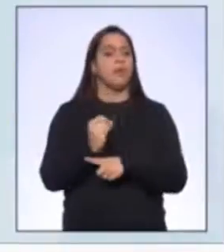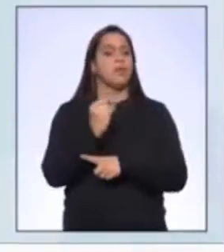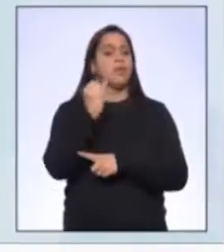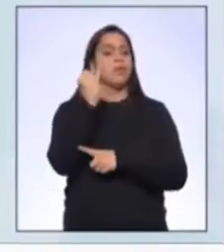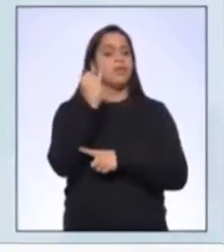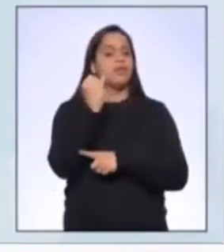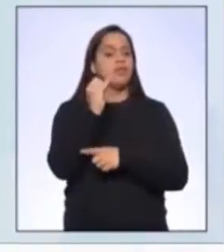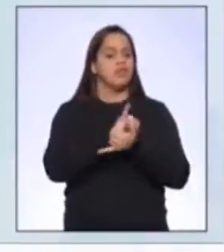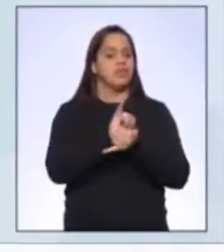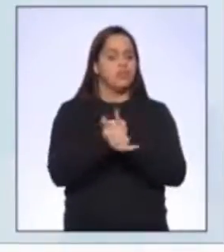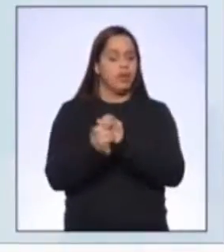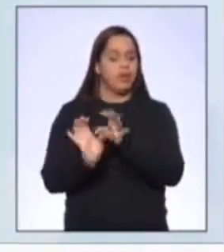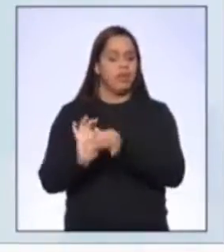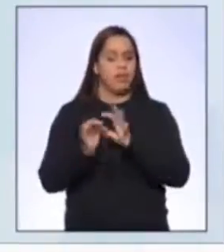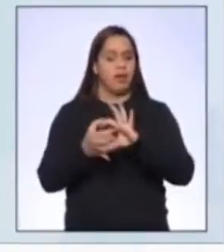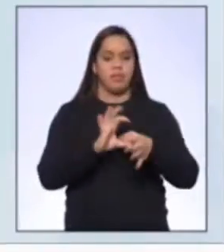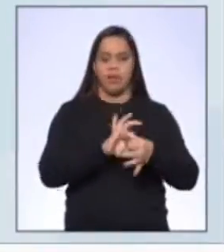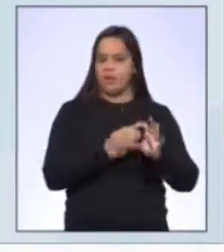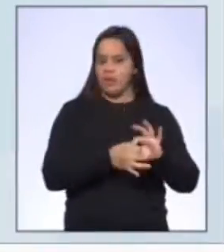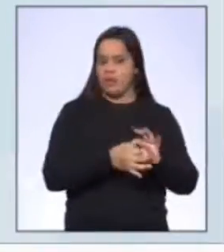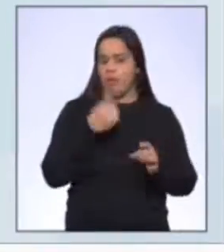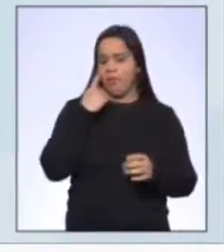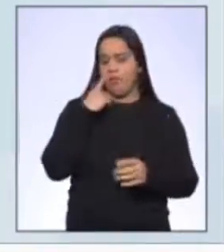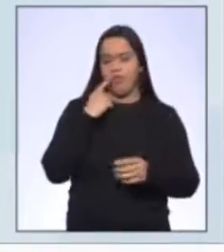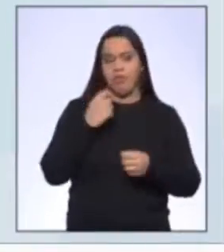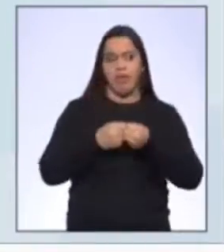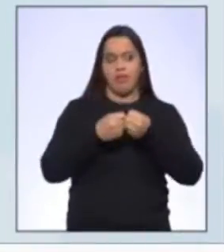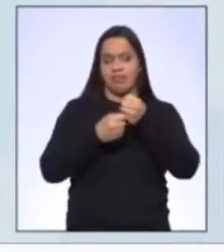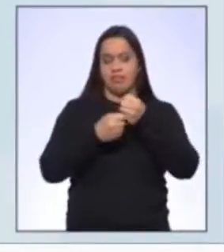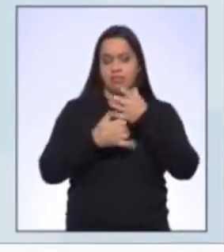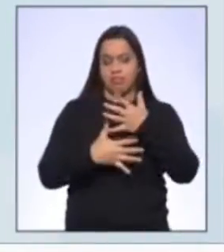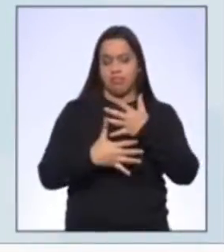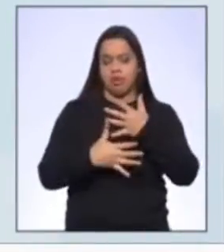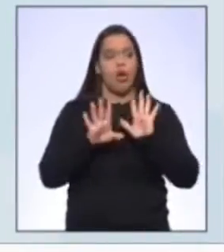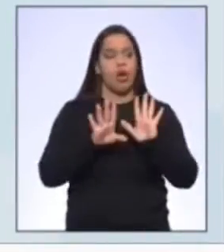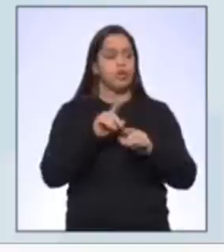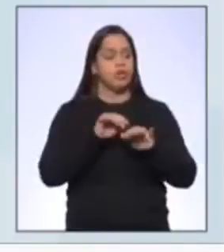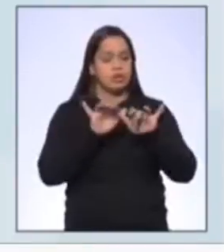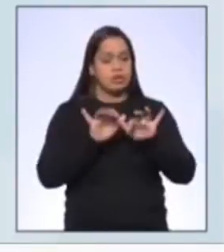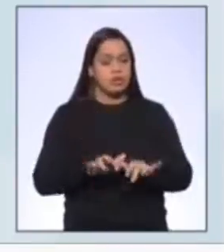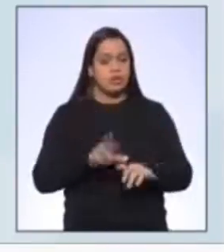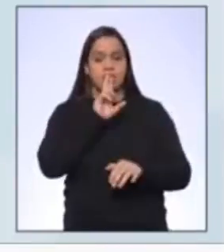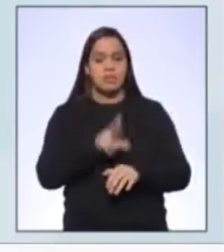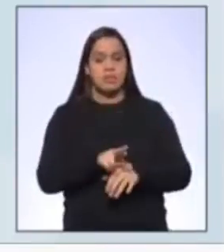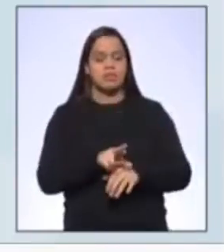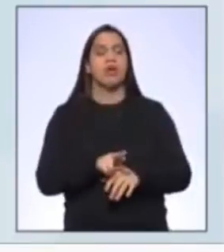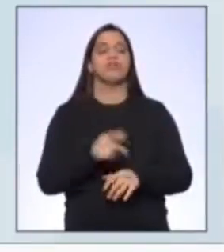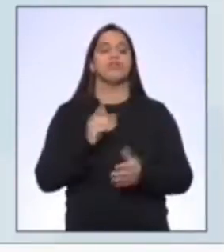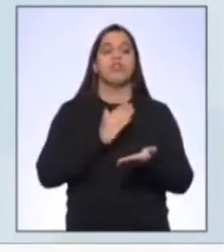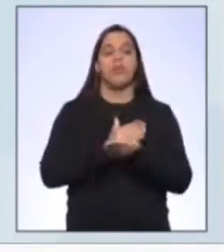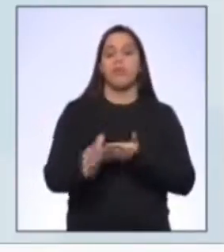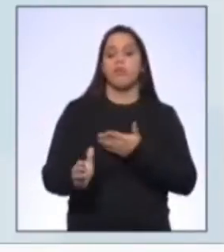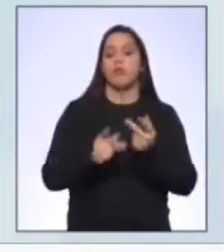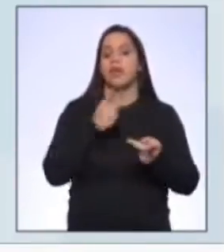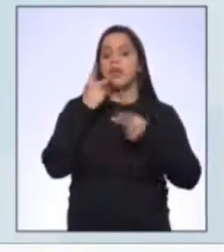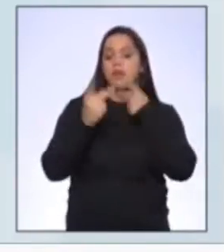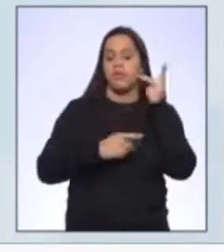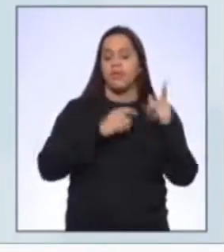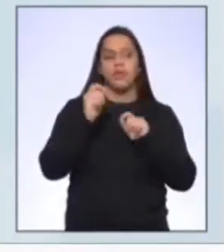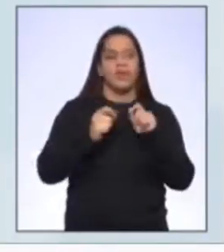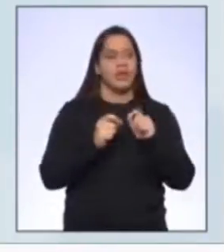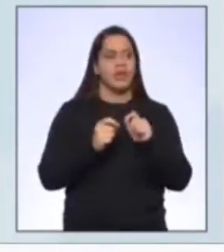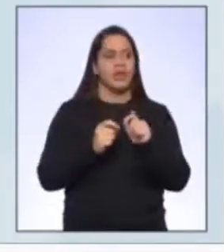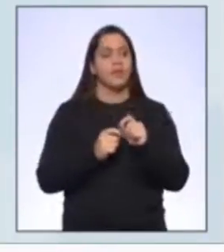paralímpico a vamos lá vamos pessoal manda aí antes enquanto estão digitando aí eu já vou comentando aqui